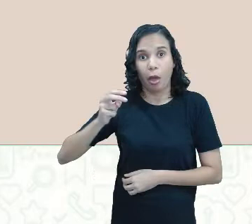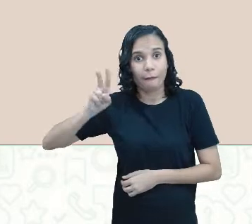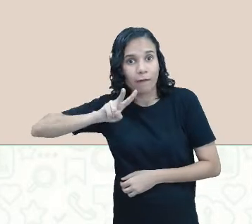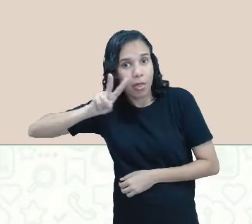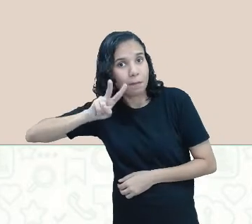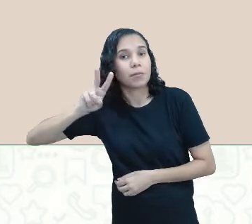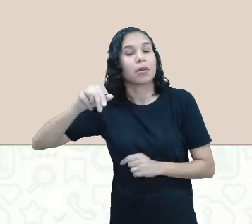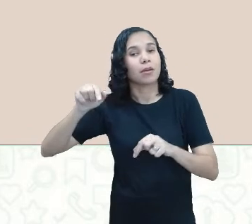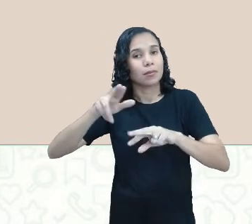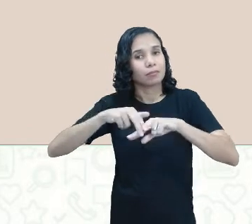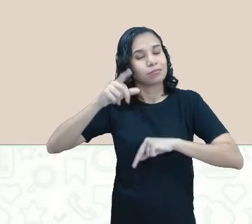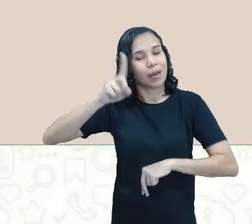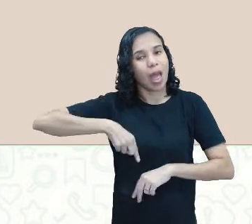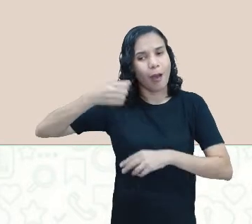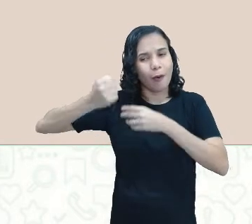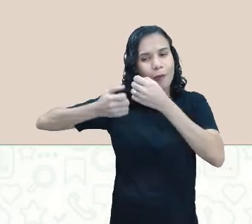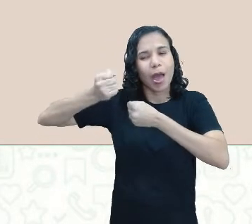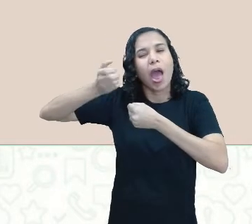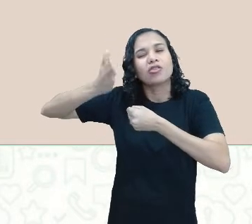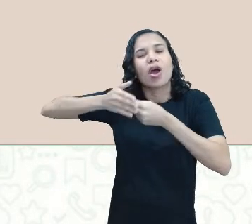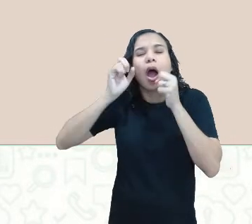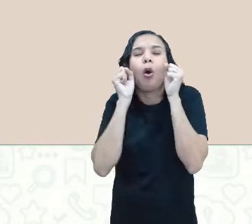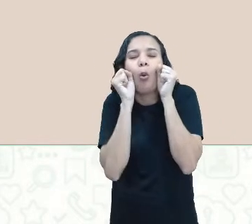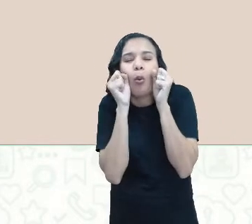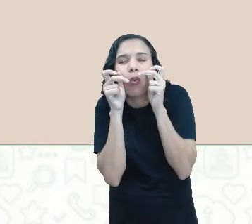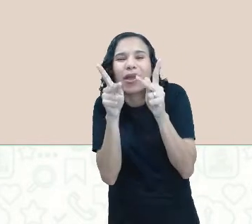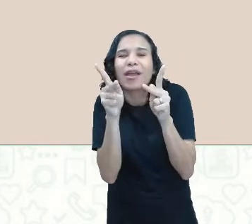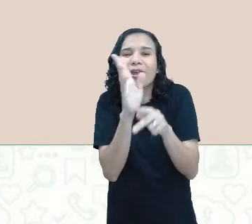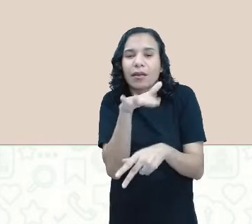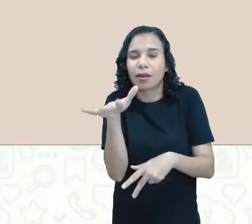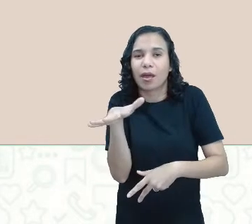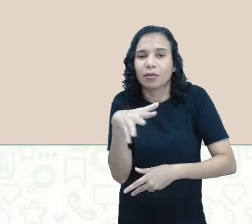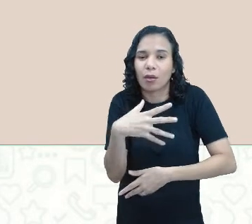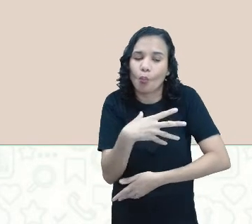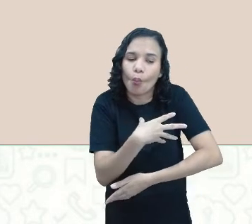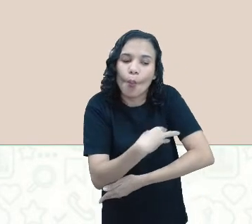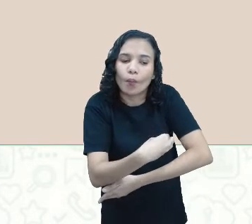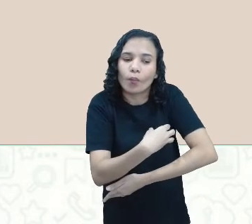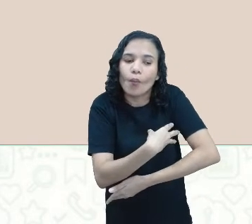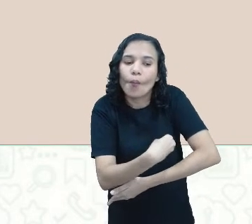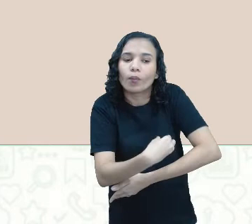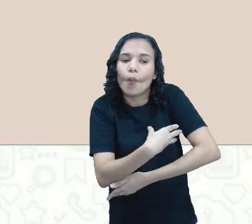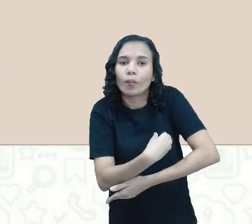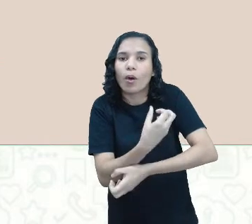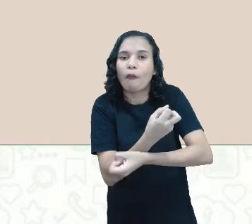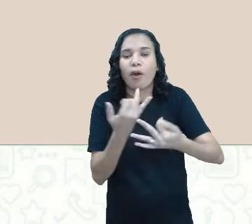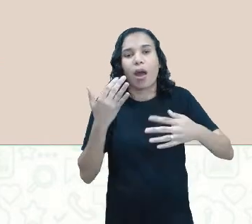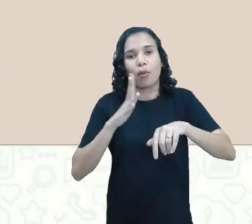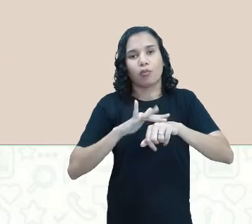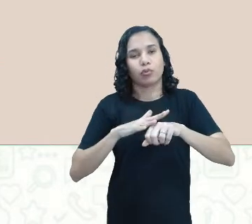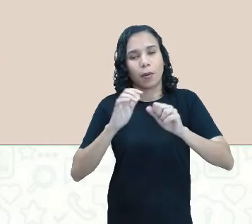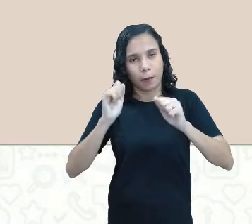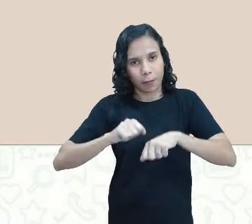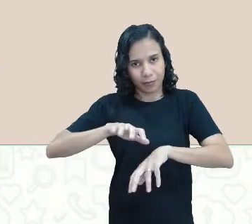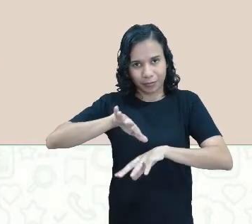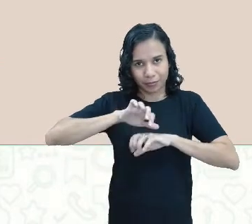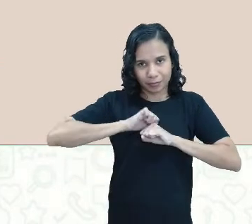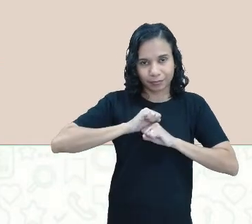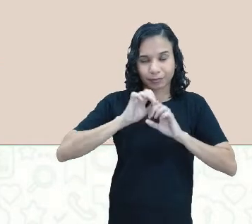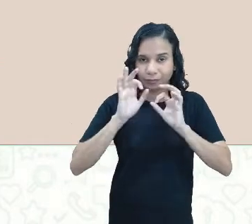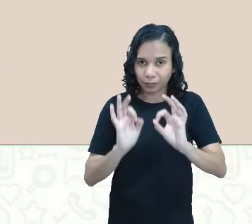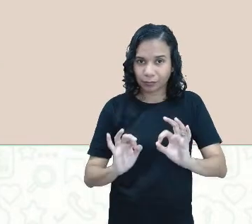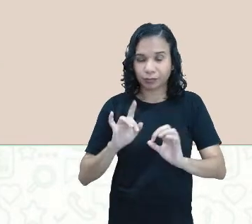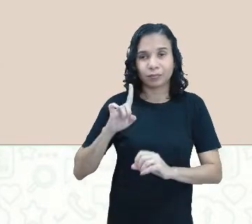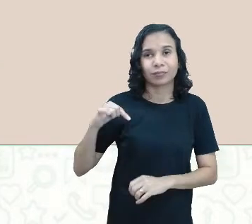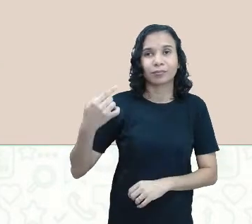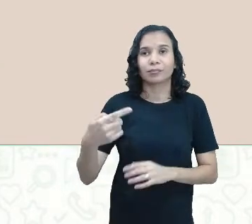vitaminas, e é aquele leite que já vem prontinho, né, que vai livrar a criança de várias doenças que possam acometer. E